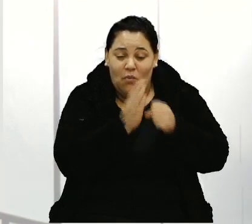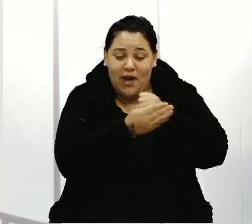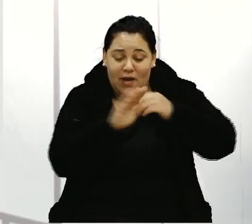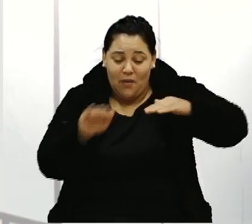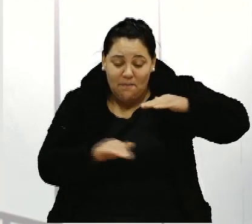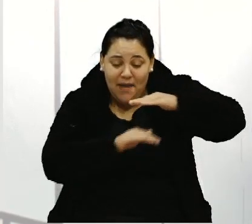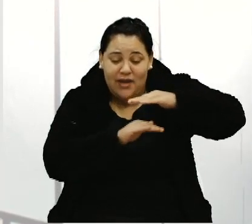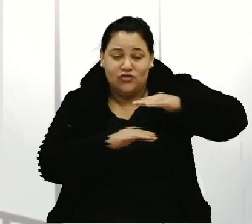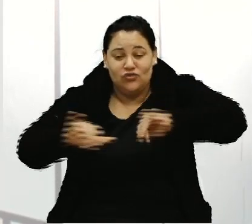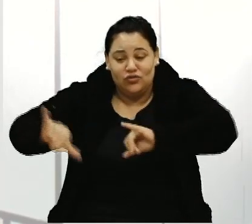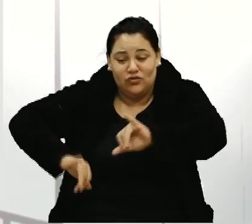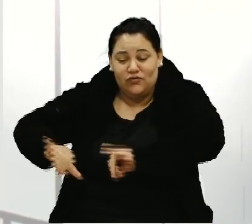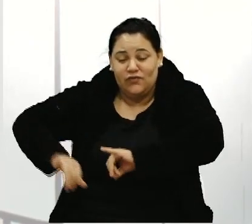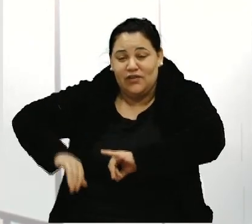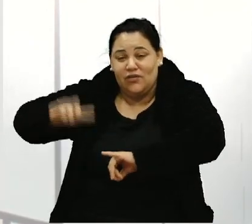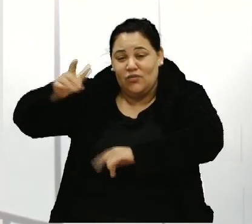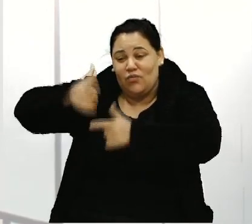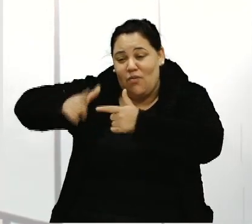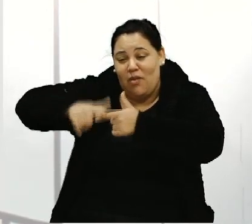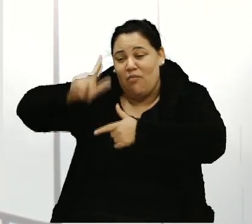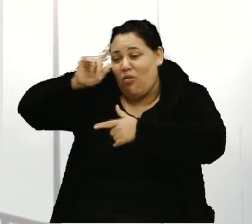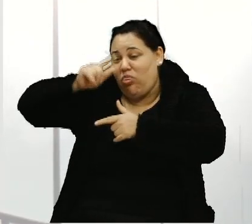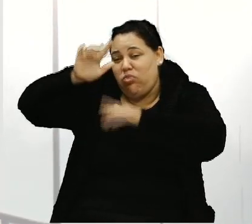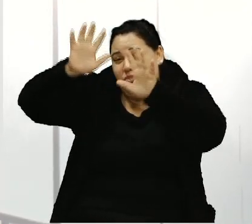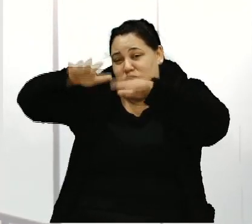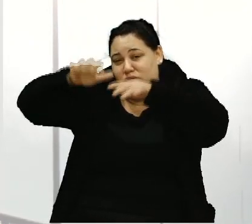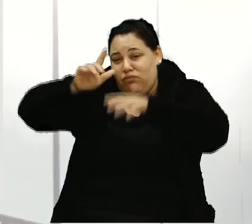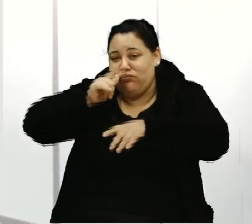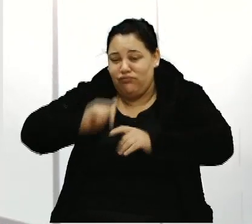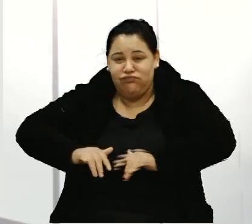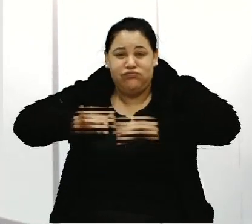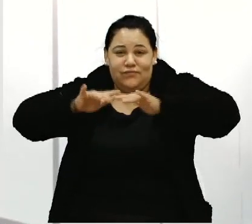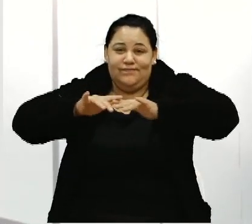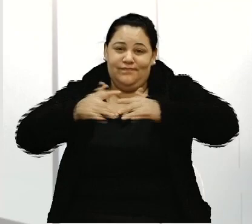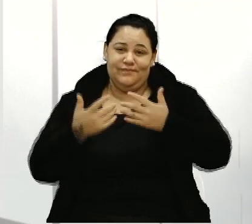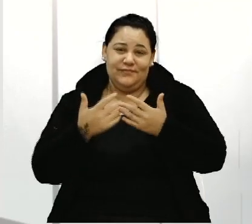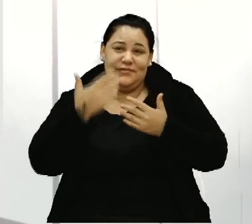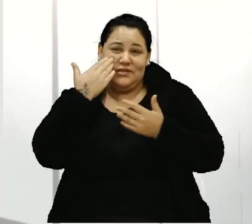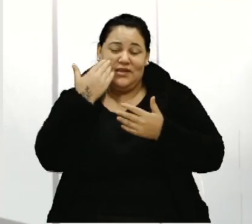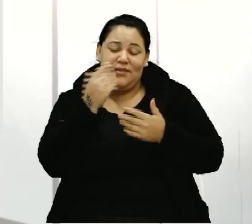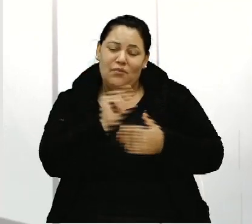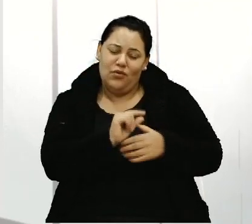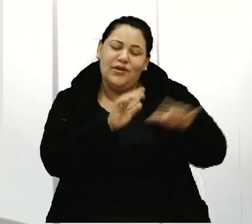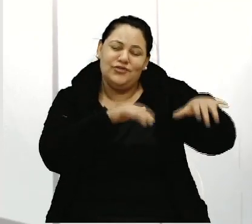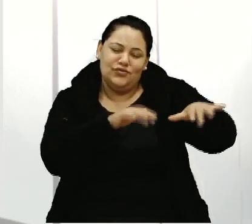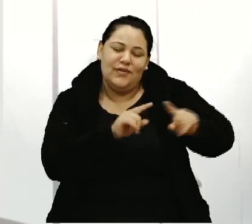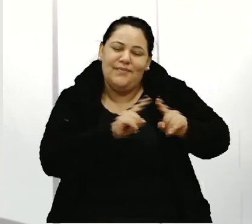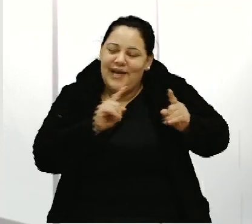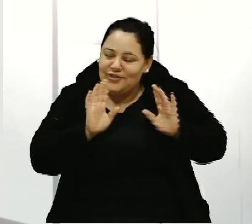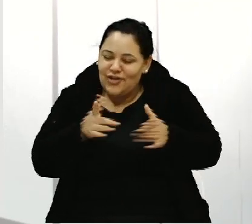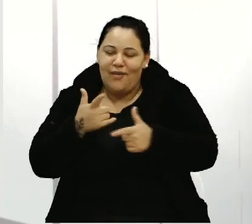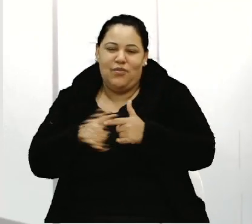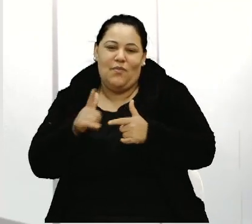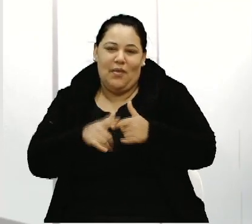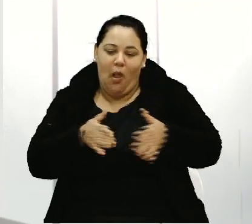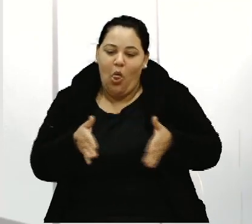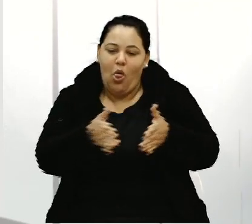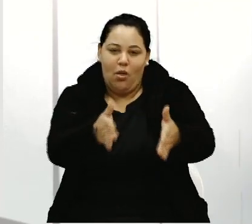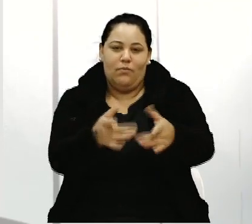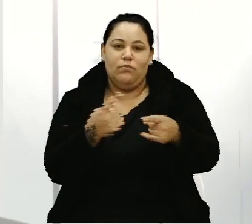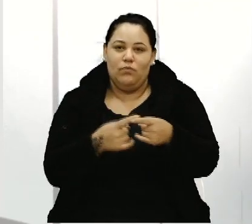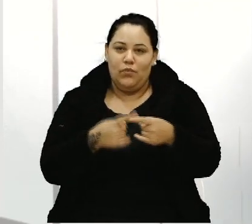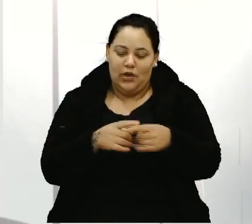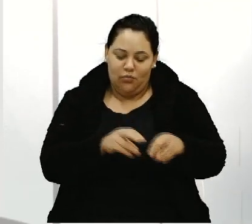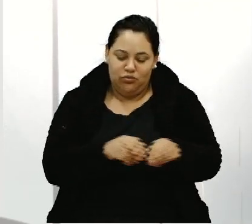problemas de alagamentos, mesmo que tenha pouca chuva que estava dando, já estava alagado, porque o solo está